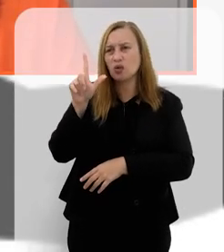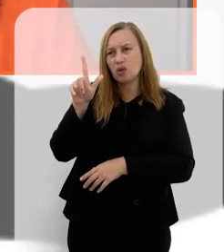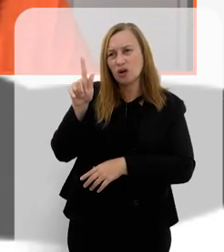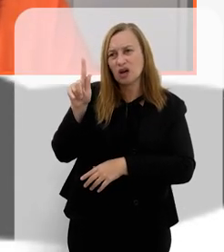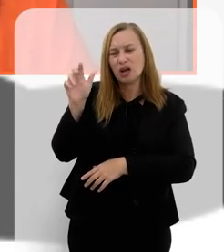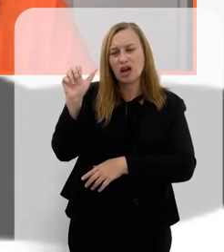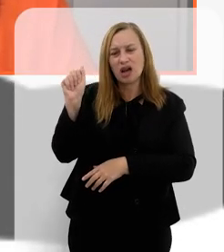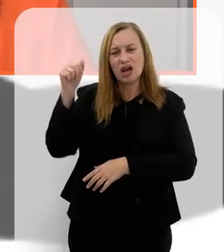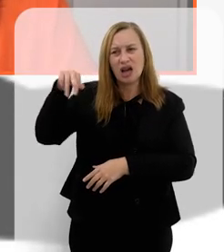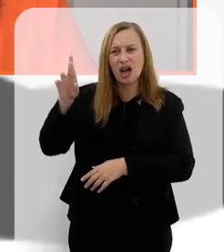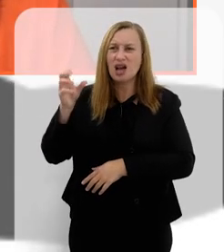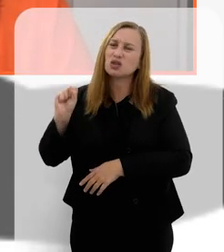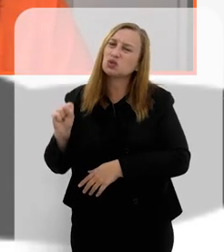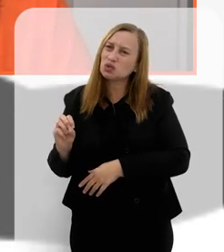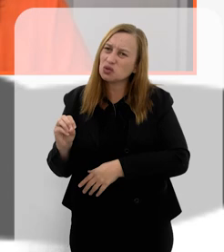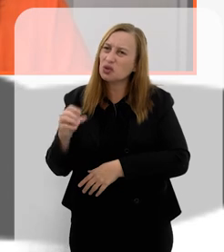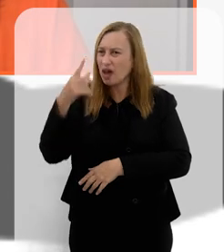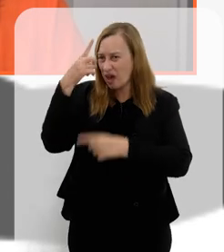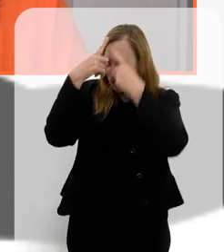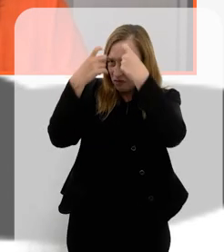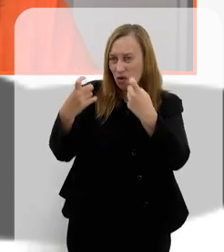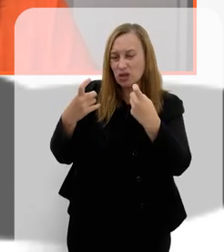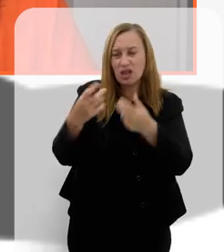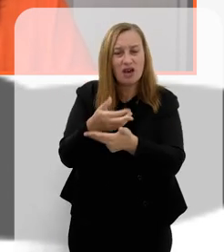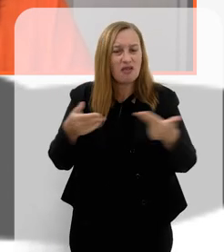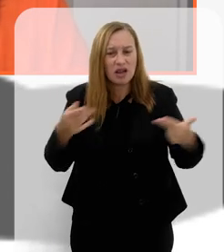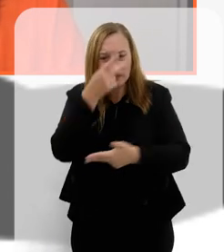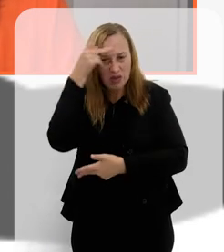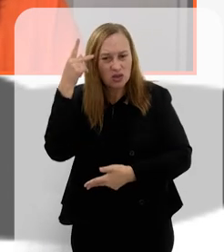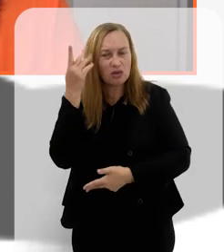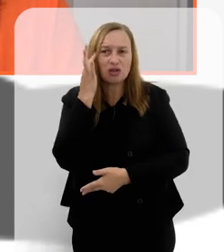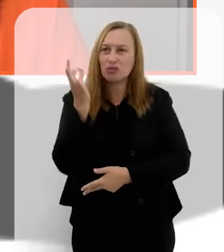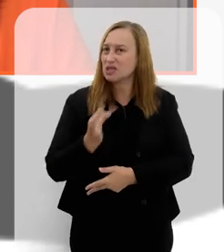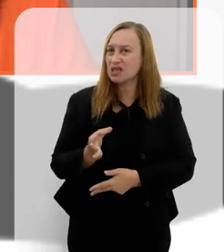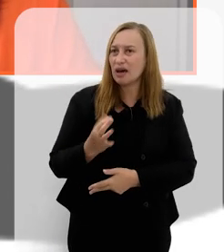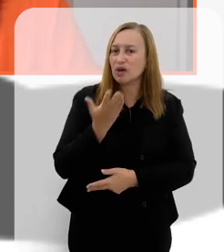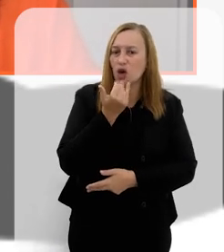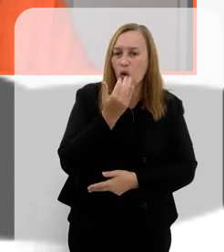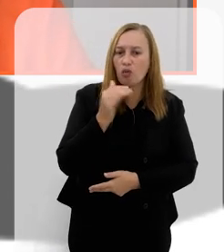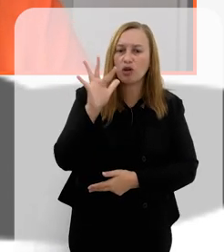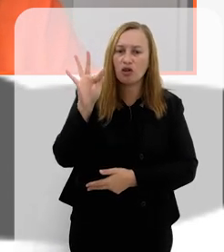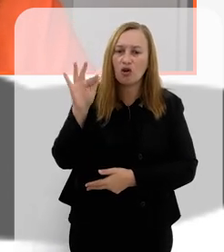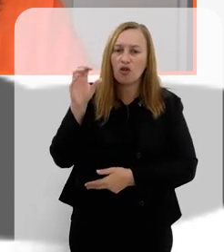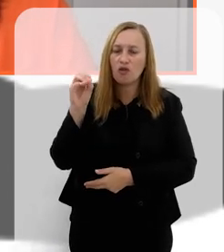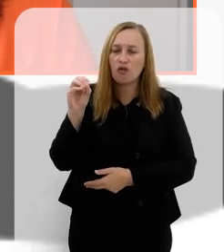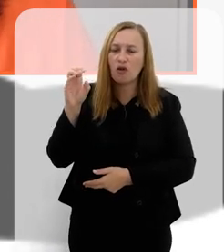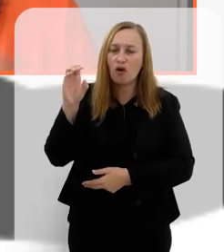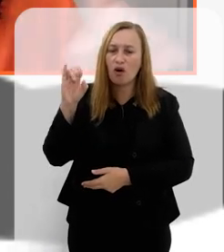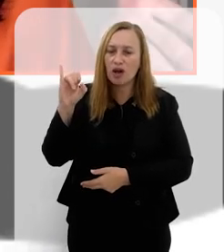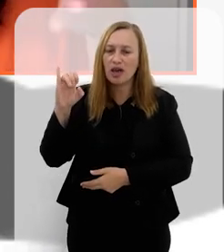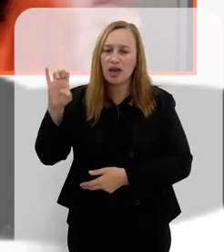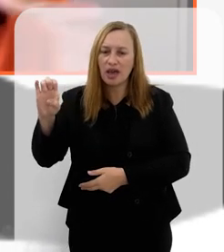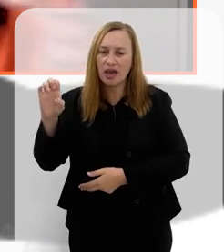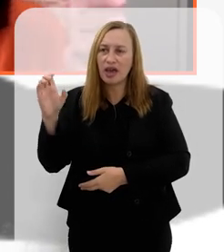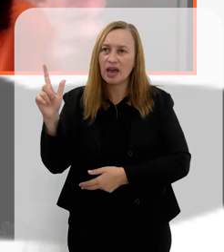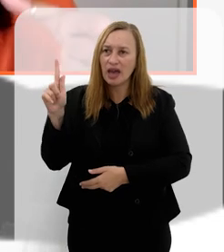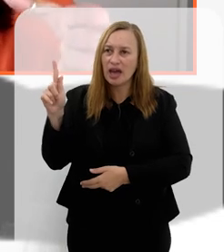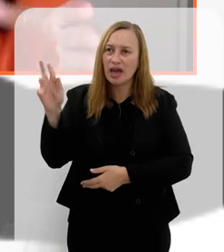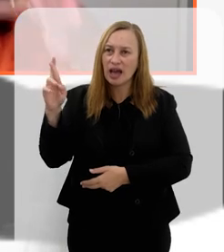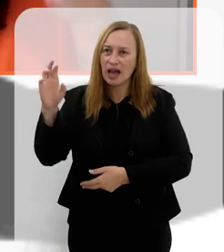é uma violência. As pessoas que comem foie gras, muitas delas não sabem. Conta Sabem, né? para o nosso. Então, esse